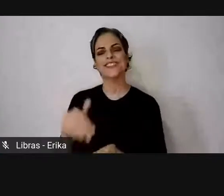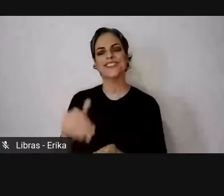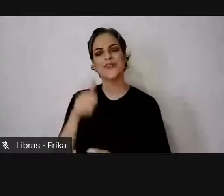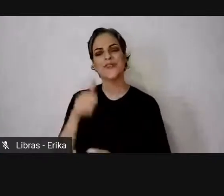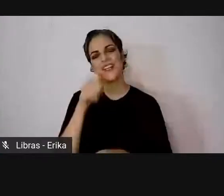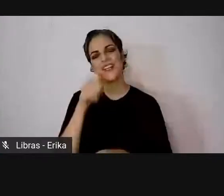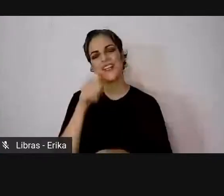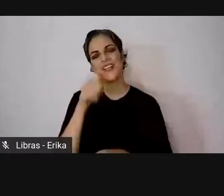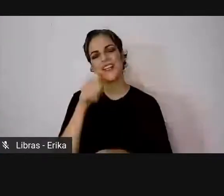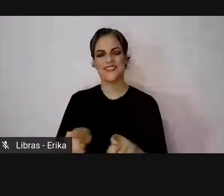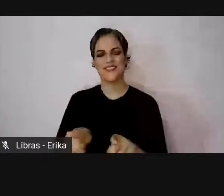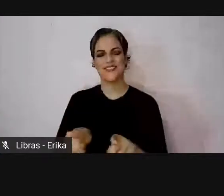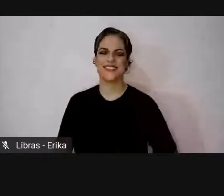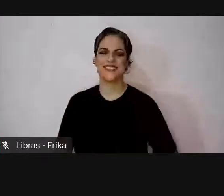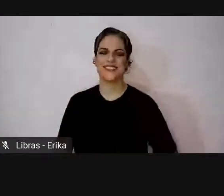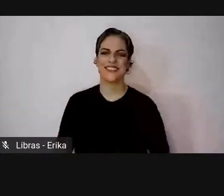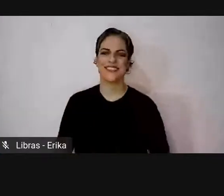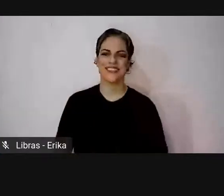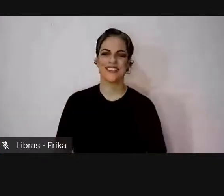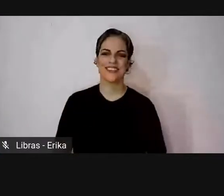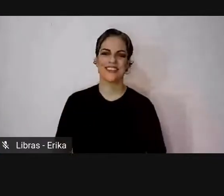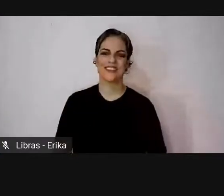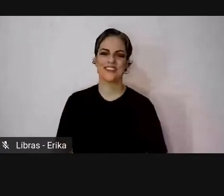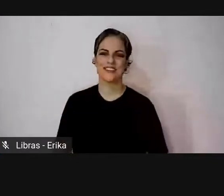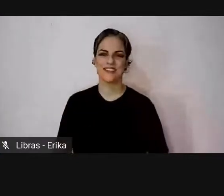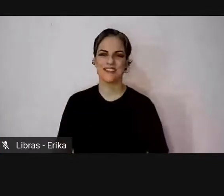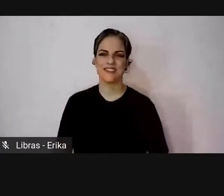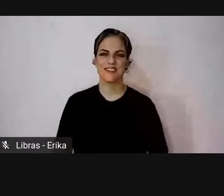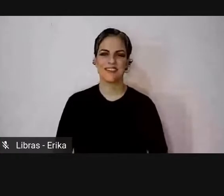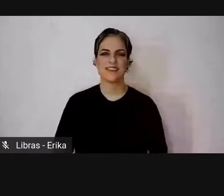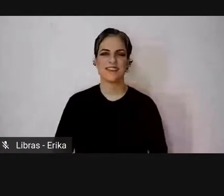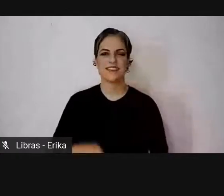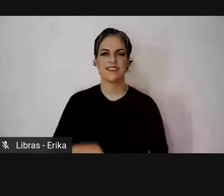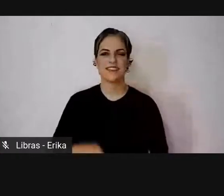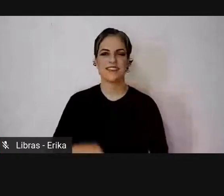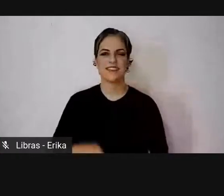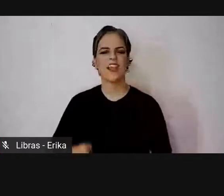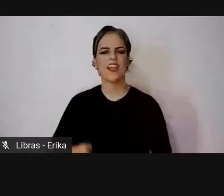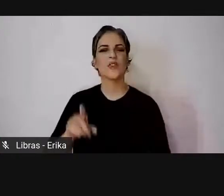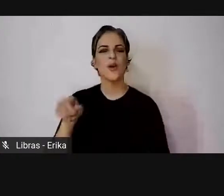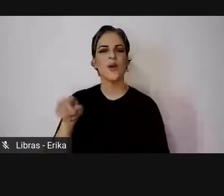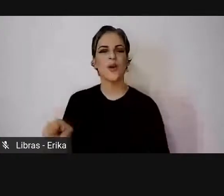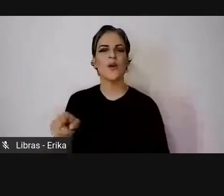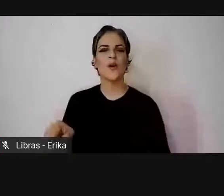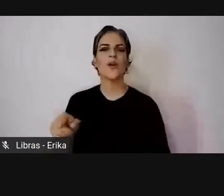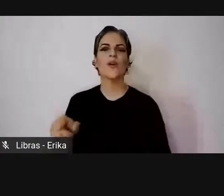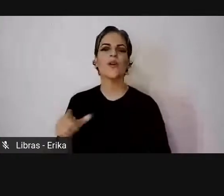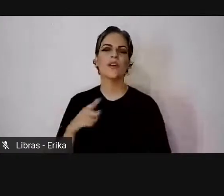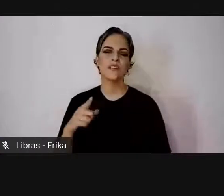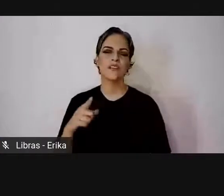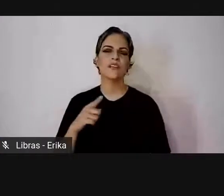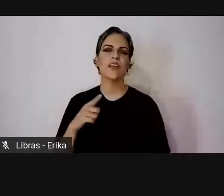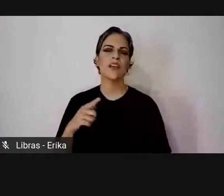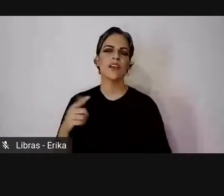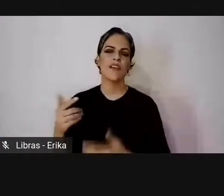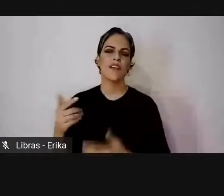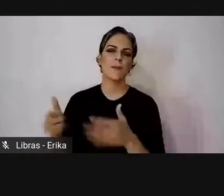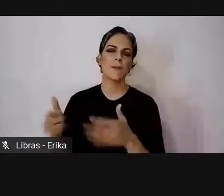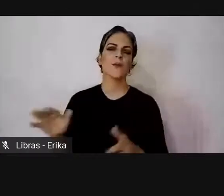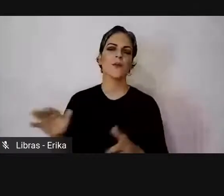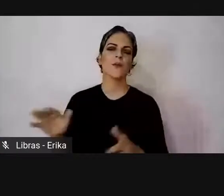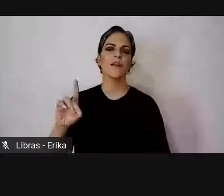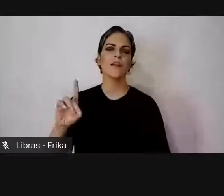EdTech, ela passou a ter uma área de dados abertos. Isso não foi minha ação, né? Mas nós começamos